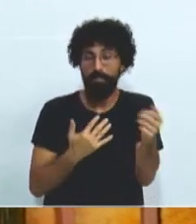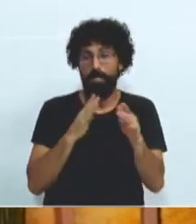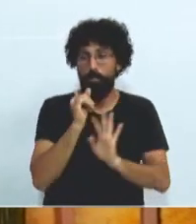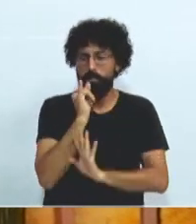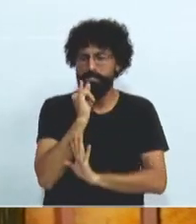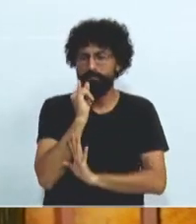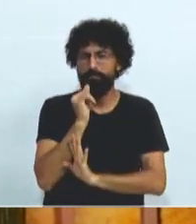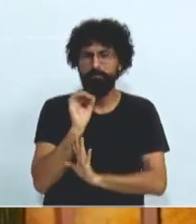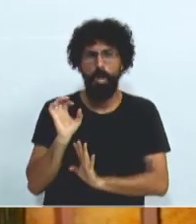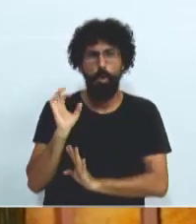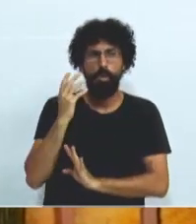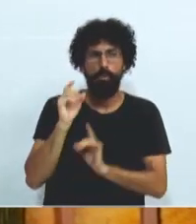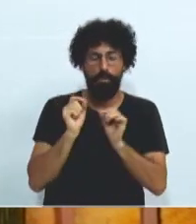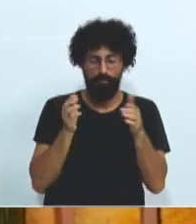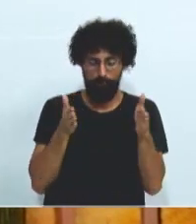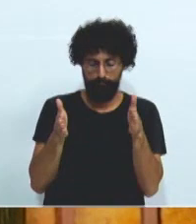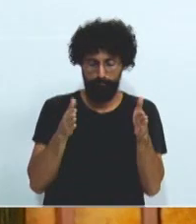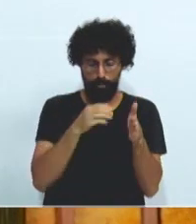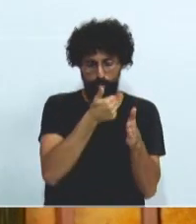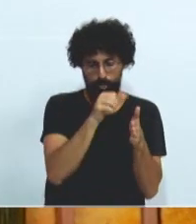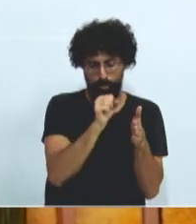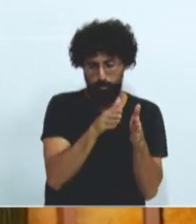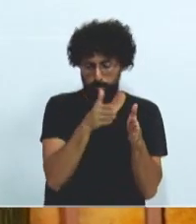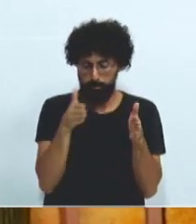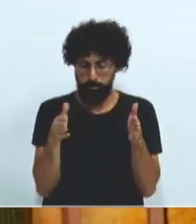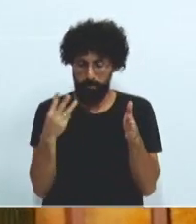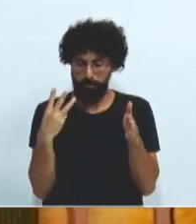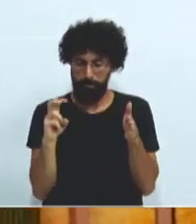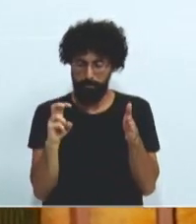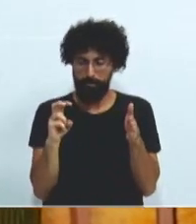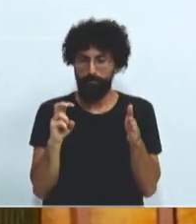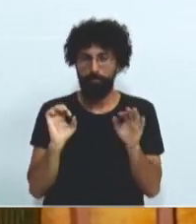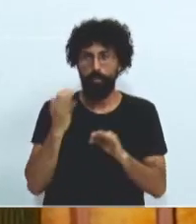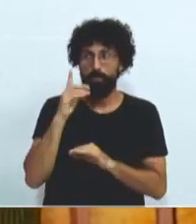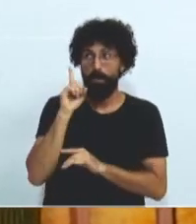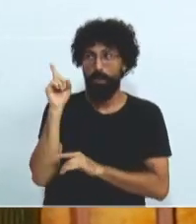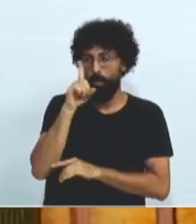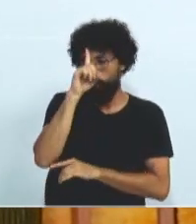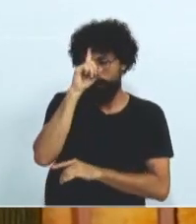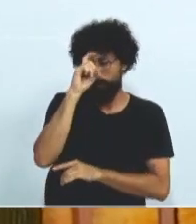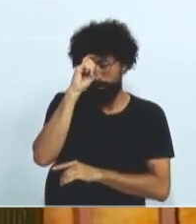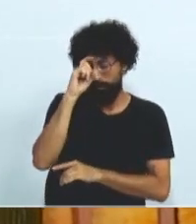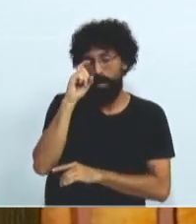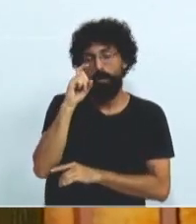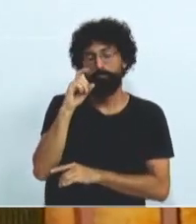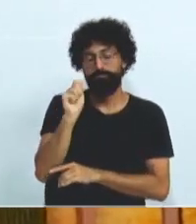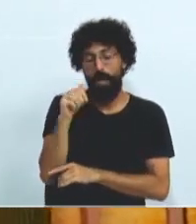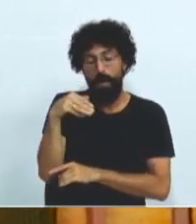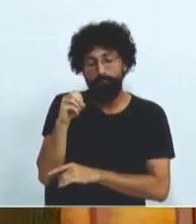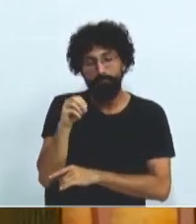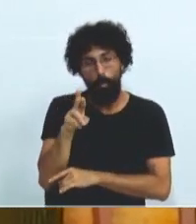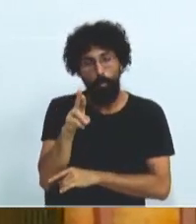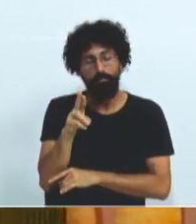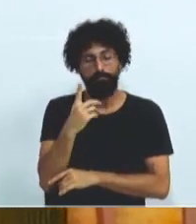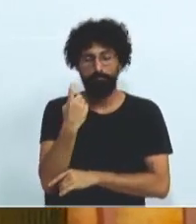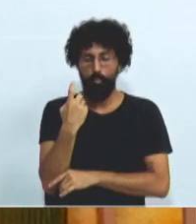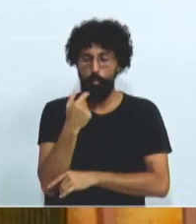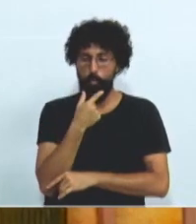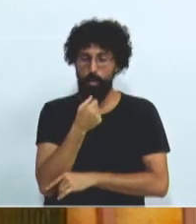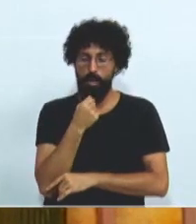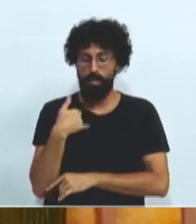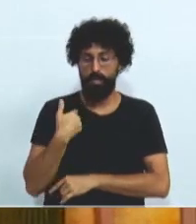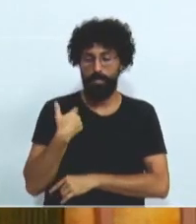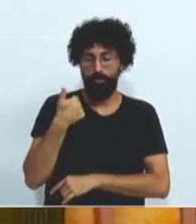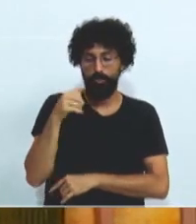interessante, a gente fala de 18 a 35 anos, eu tive um caso interessante lá no Hospital do Amor agora, que tinha um paciente que ele tinha 18 anos e só